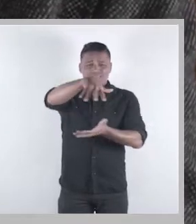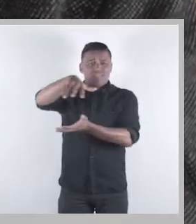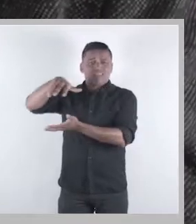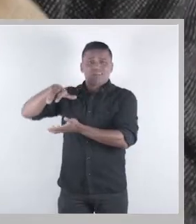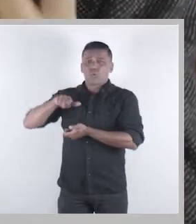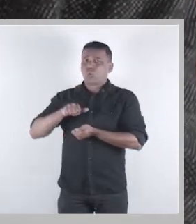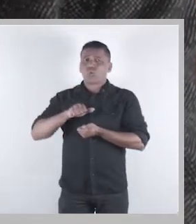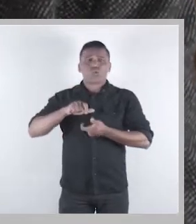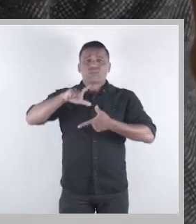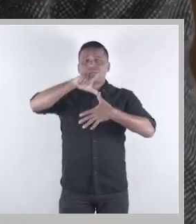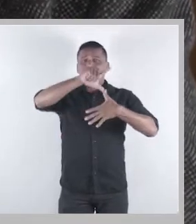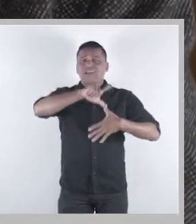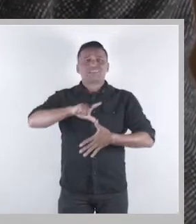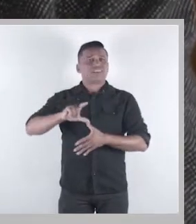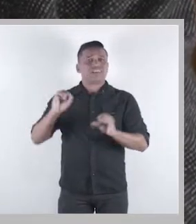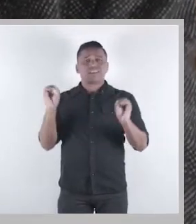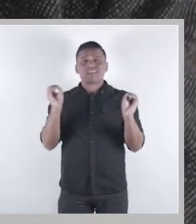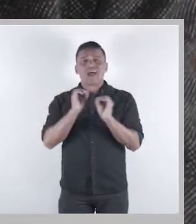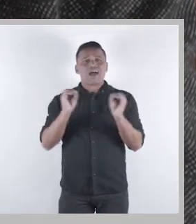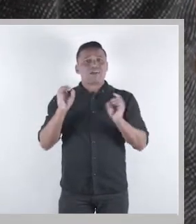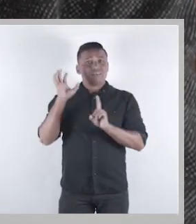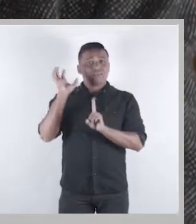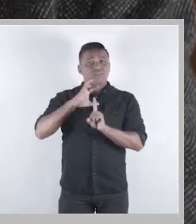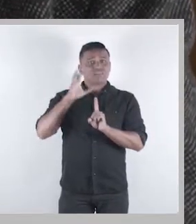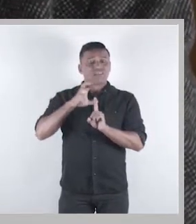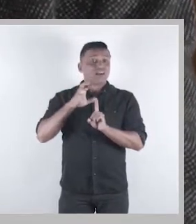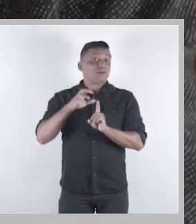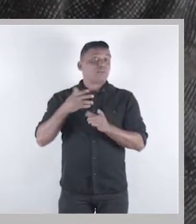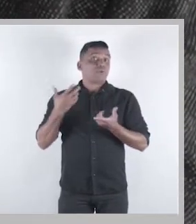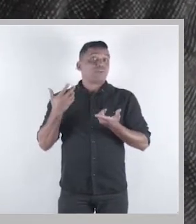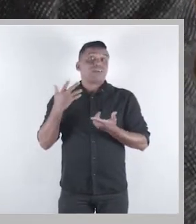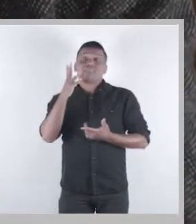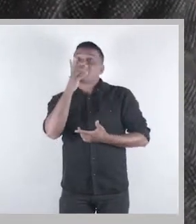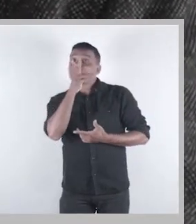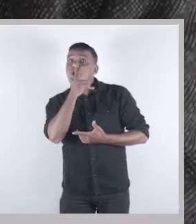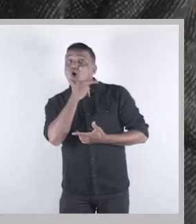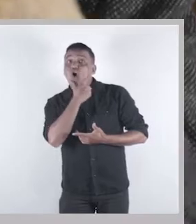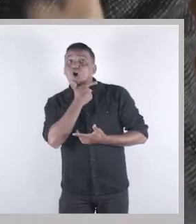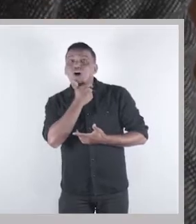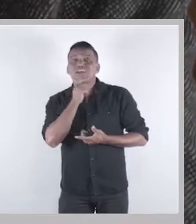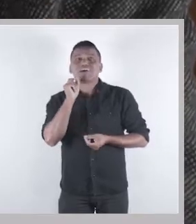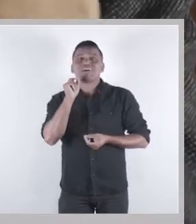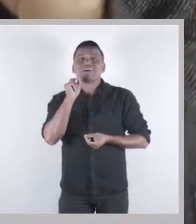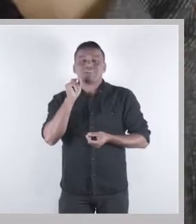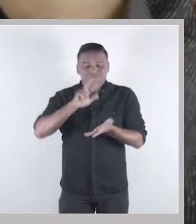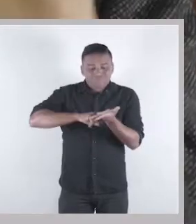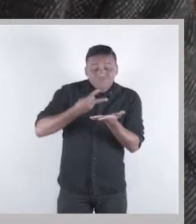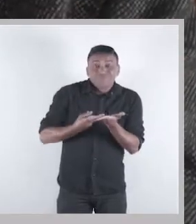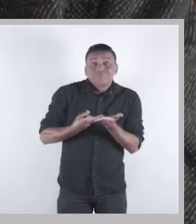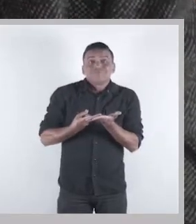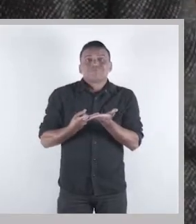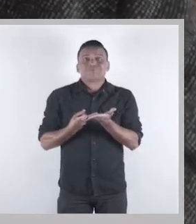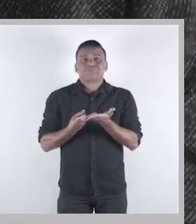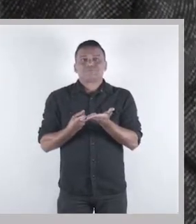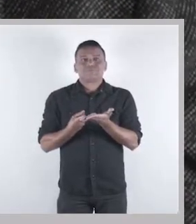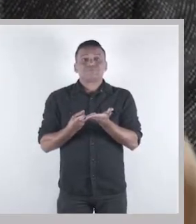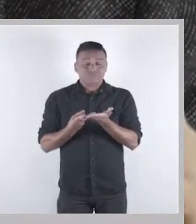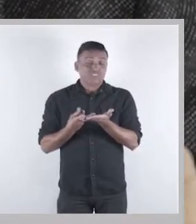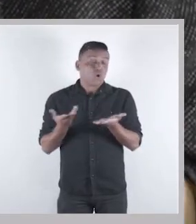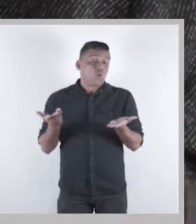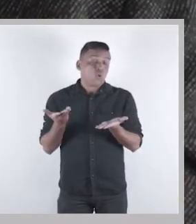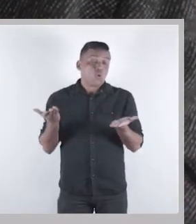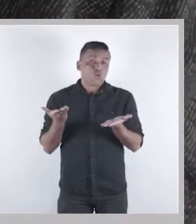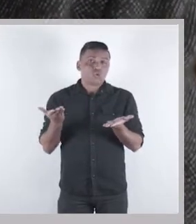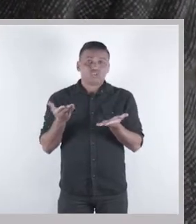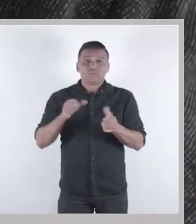processo Moroso né da produção isso começa a mudar muito com os poetas concretos né o Augusto de Campos Haroldo de Campos